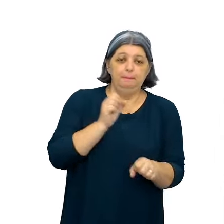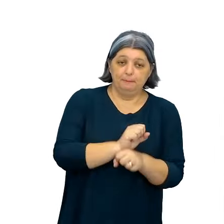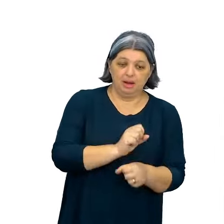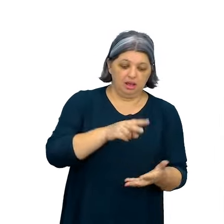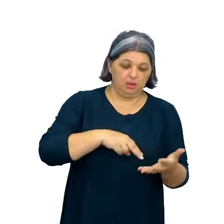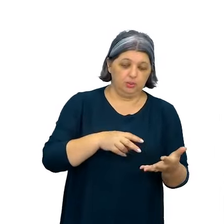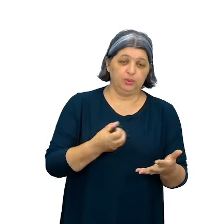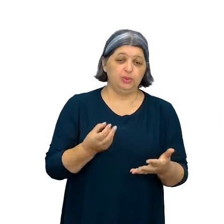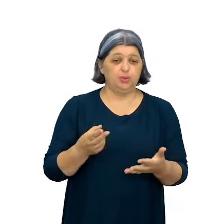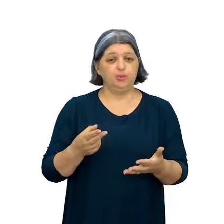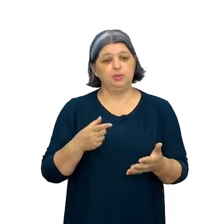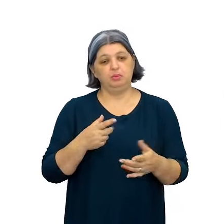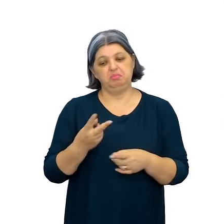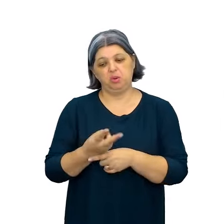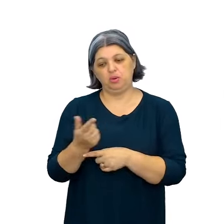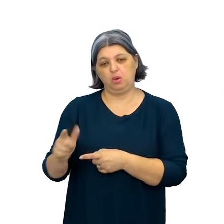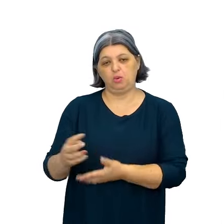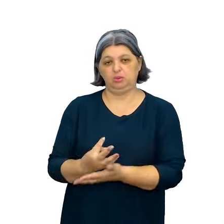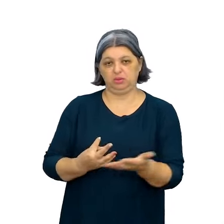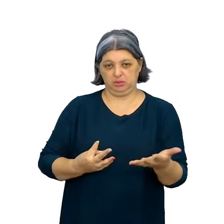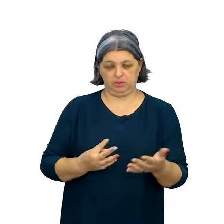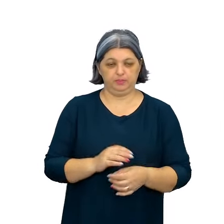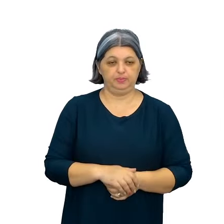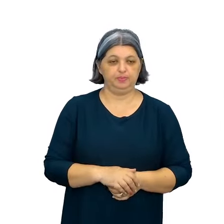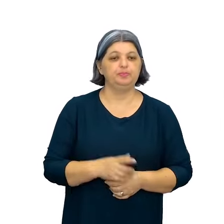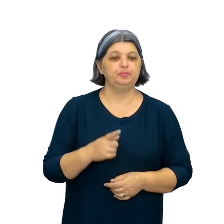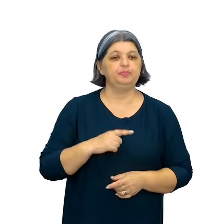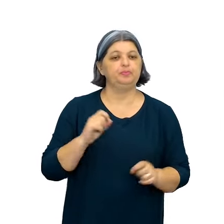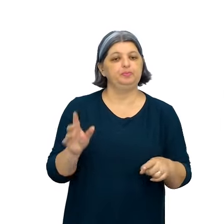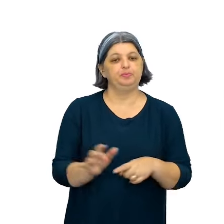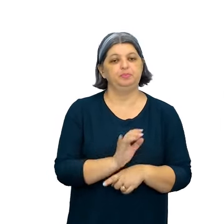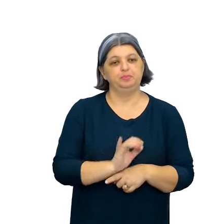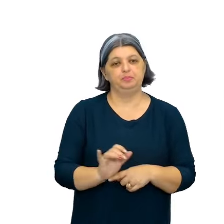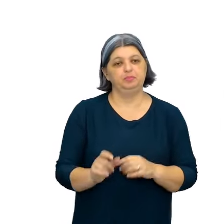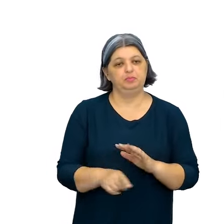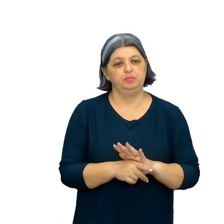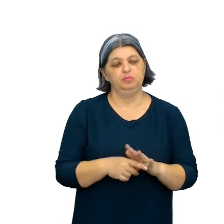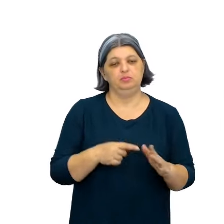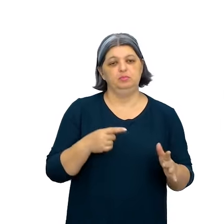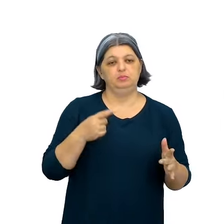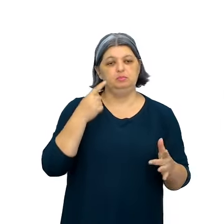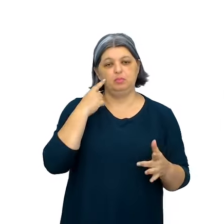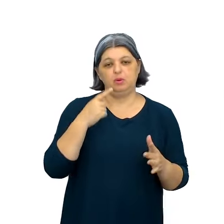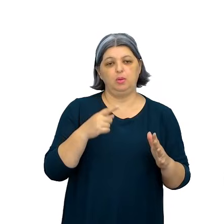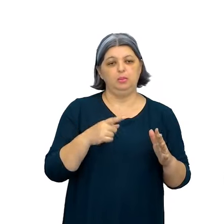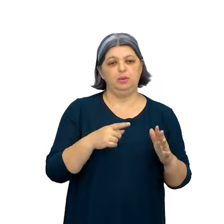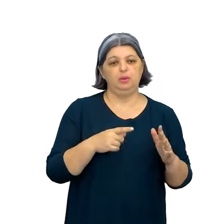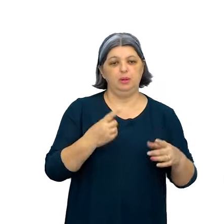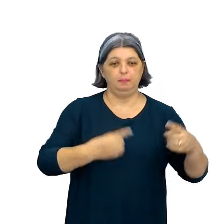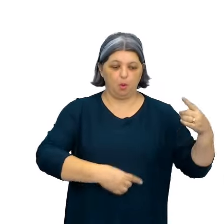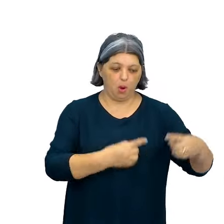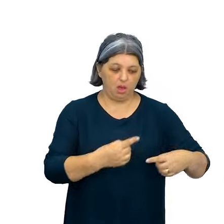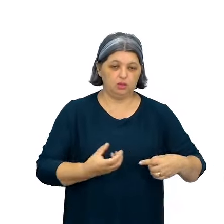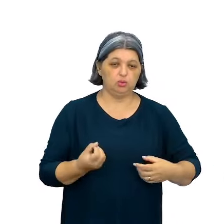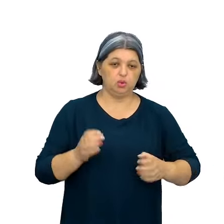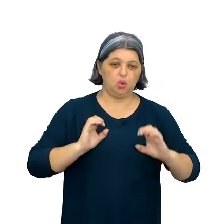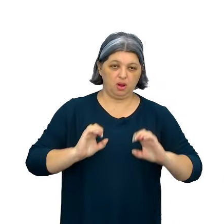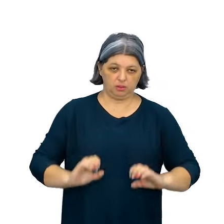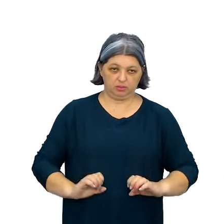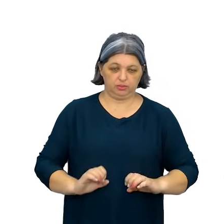muitos outros textos. Por último, nós temos a elaboração de apreciação relativas a valores estéticos e ou políticos.